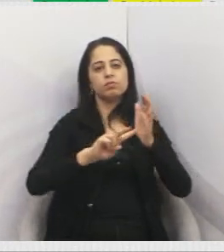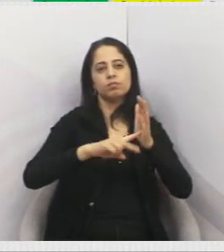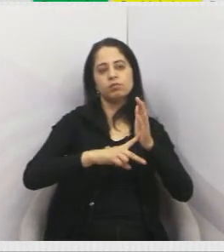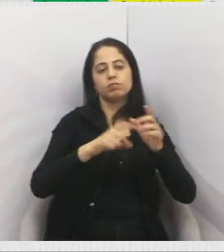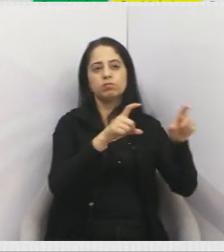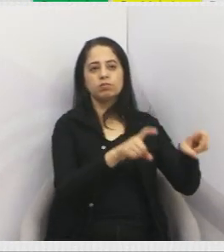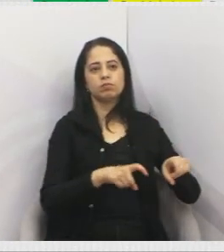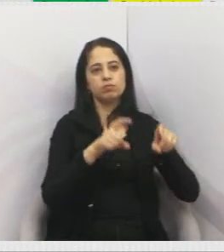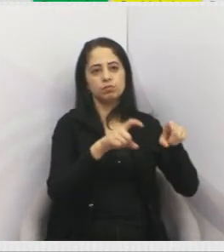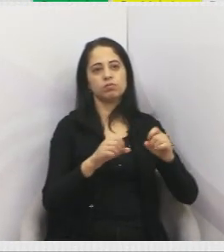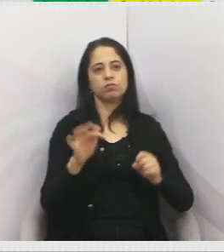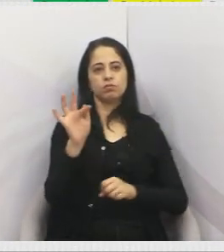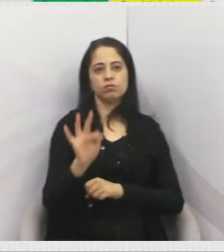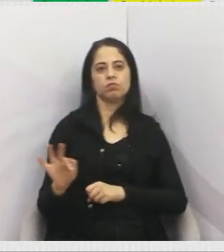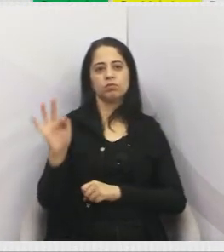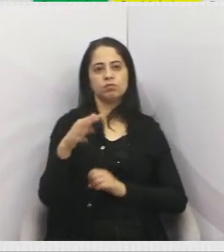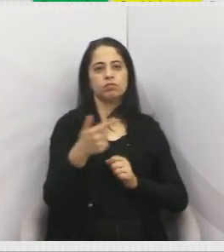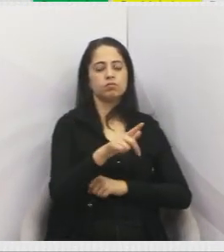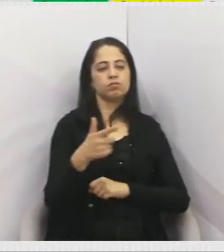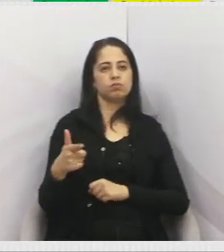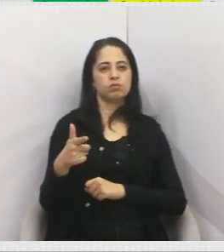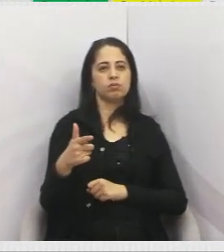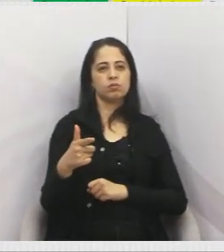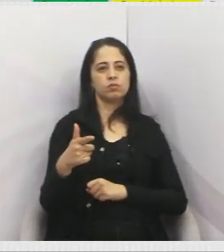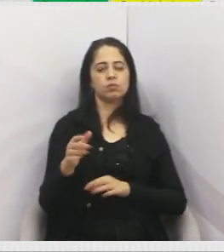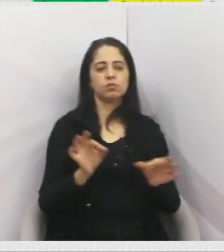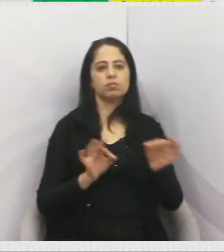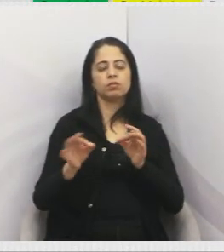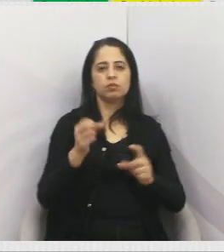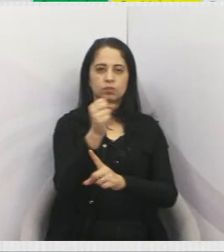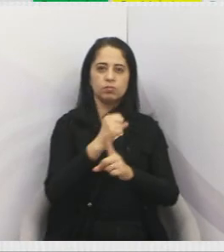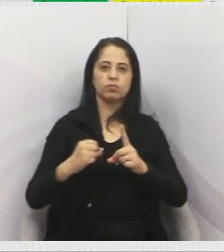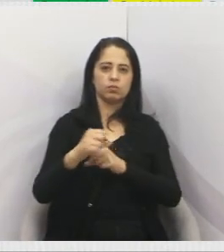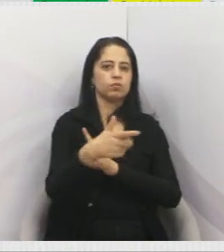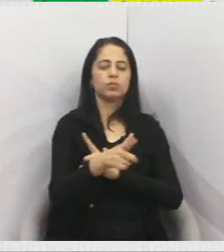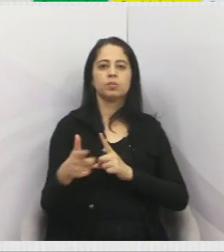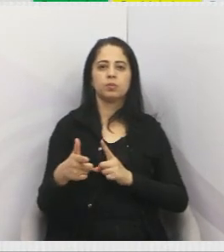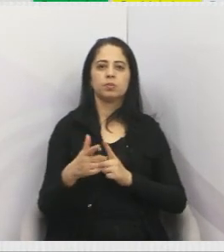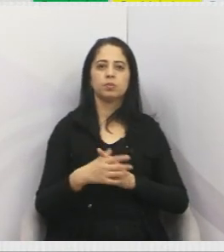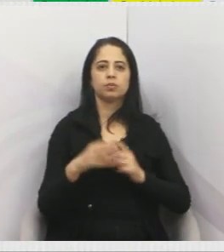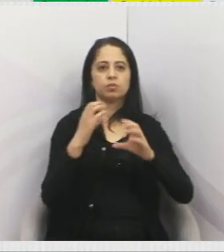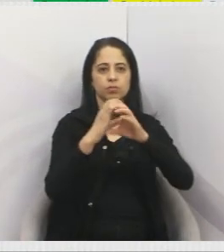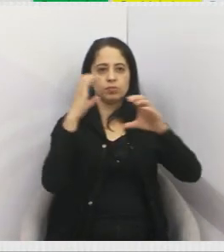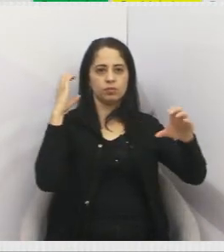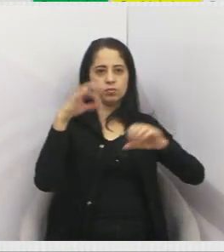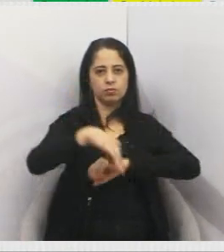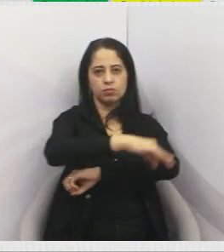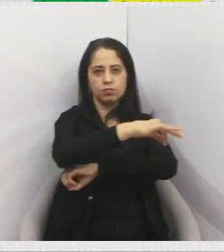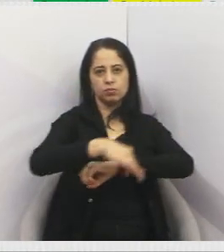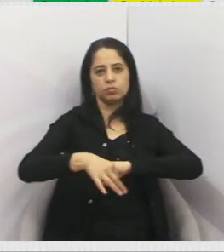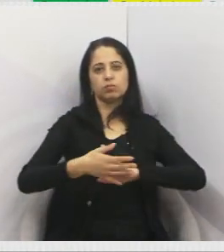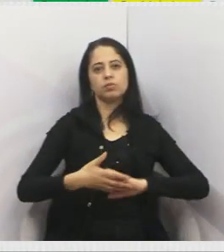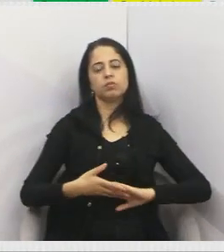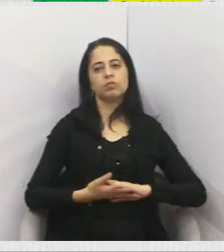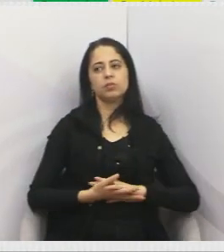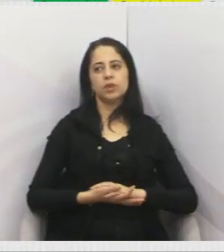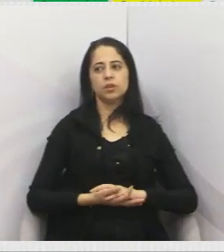entidades acadêmicas e de pesquisa em branco, organização da sociedade civil, Associação dos Engenheiros e Arquitetos.